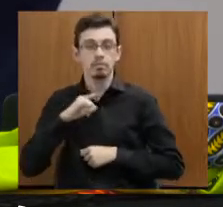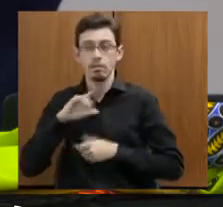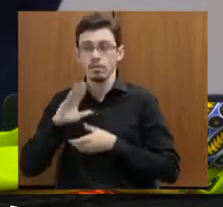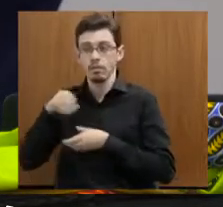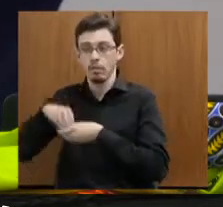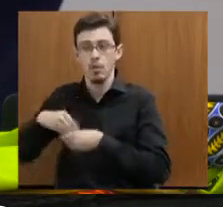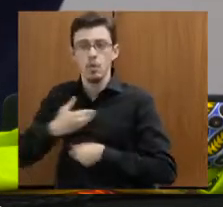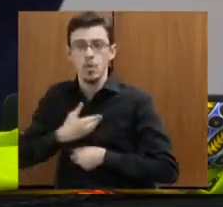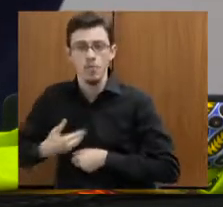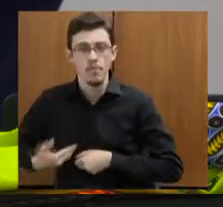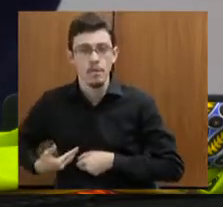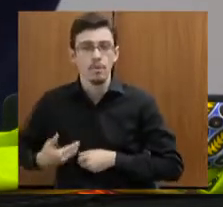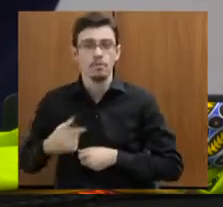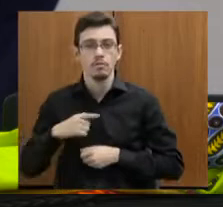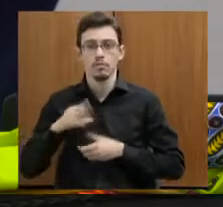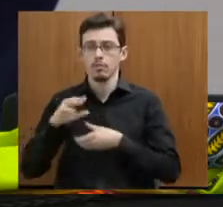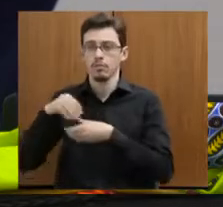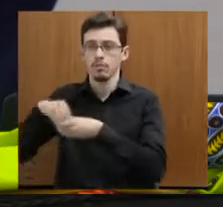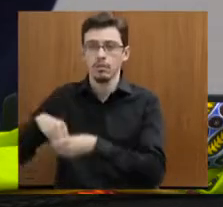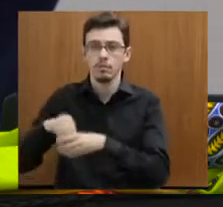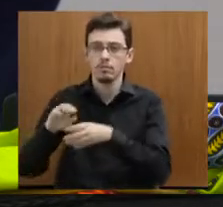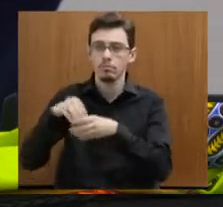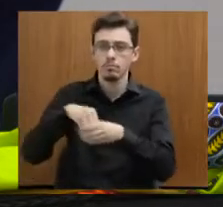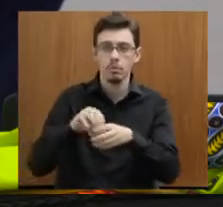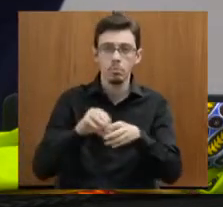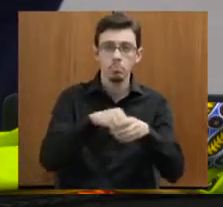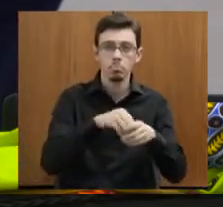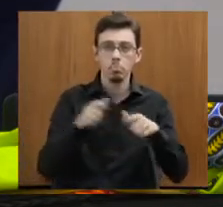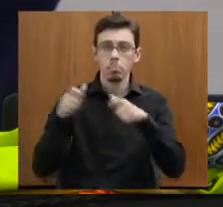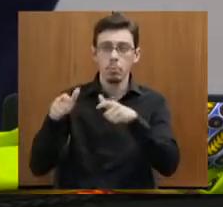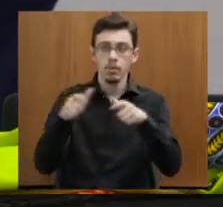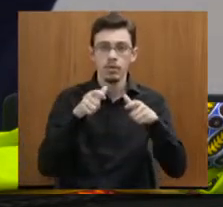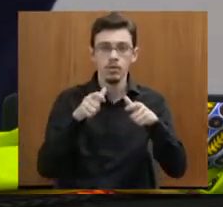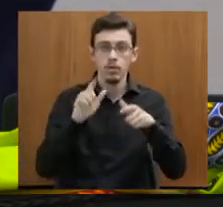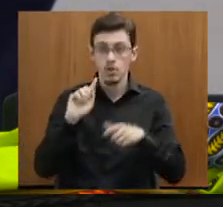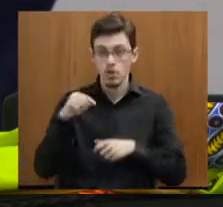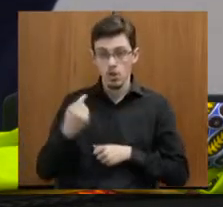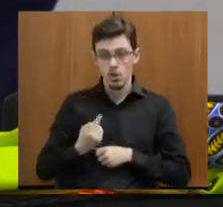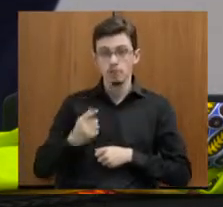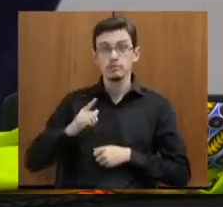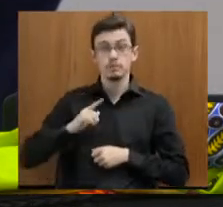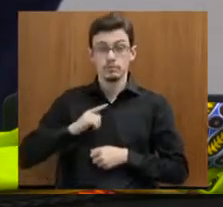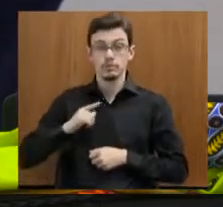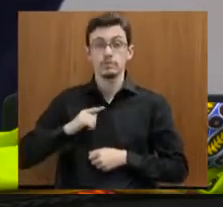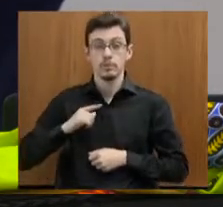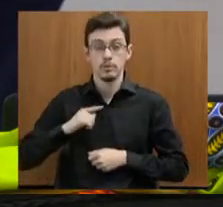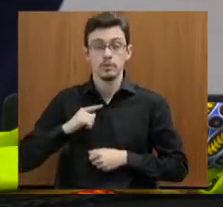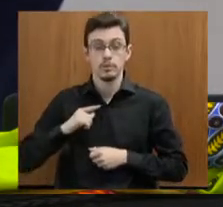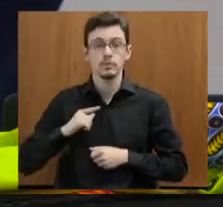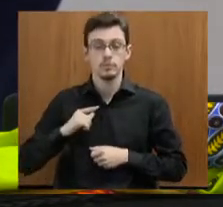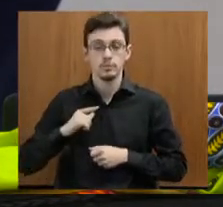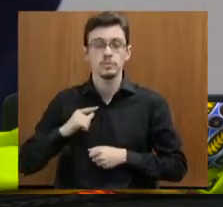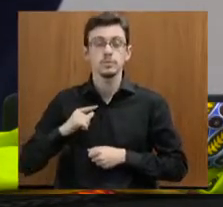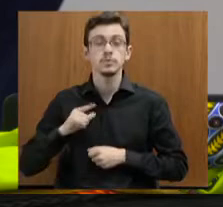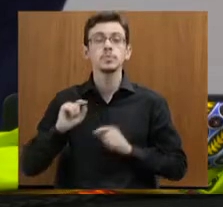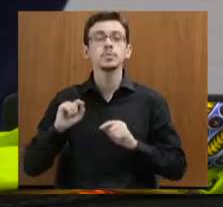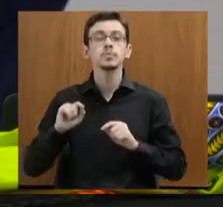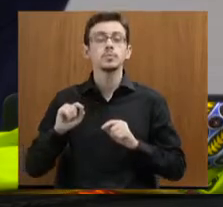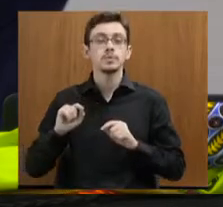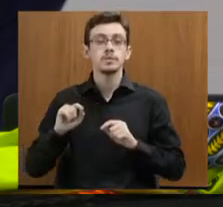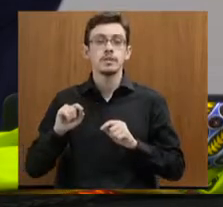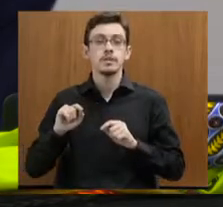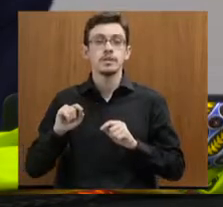nós todos nós negros e não negros somos racializados e também